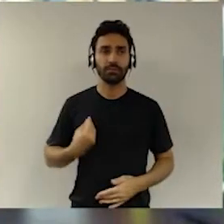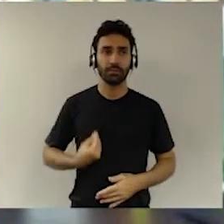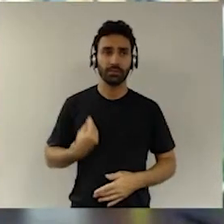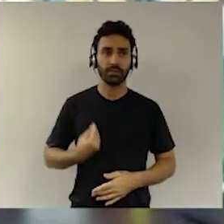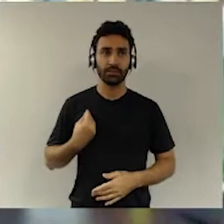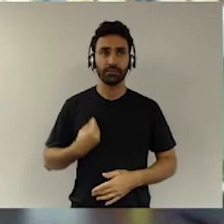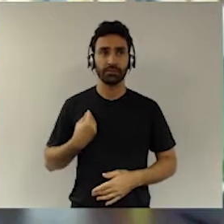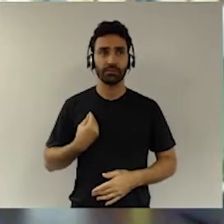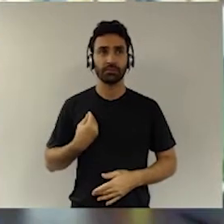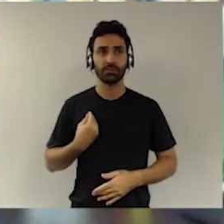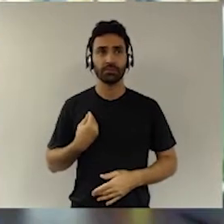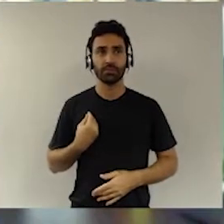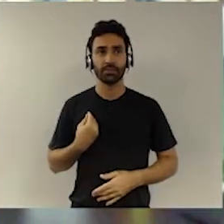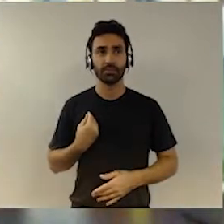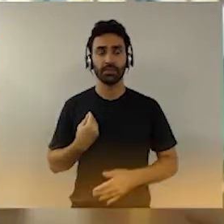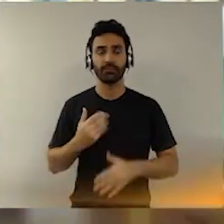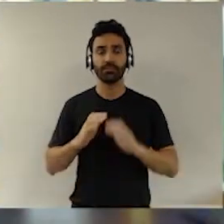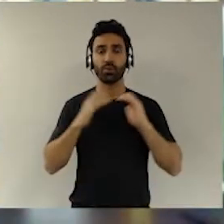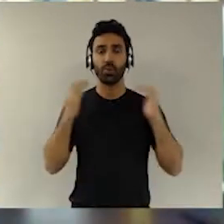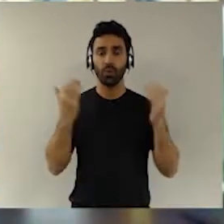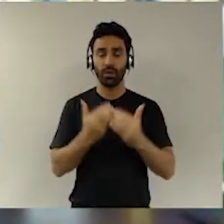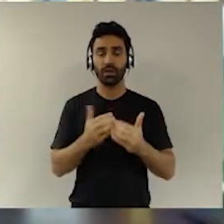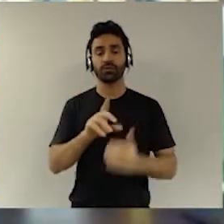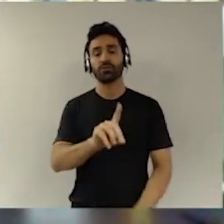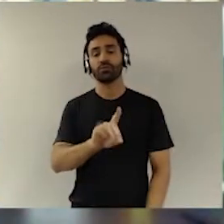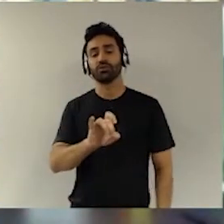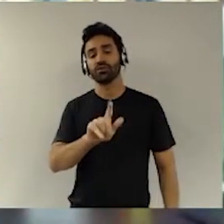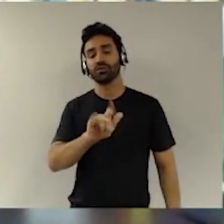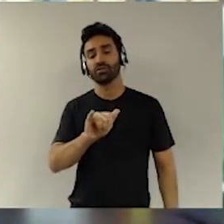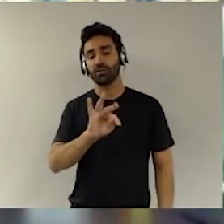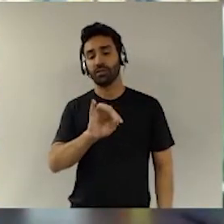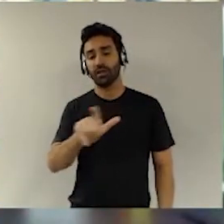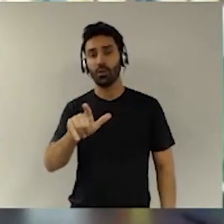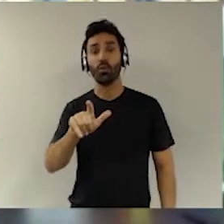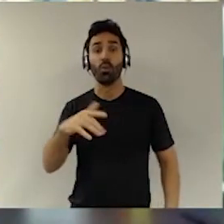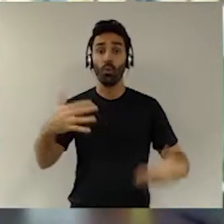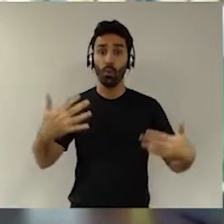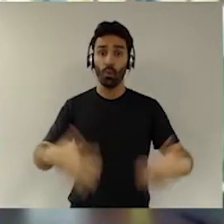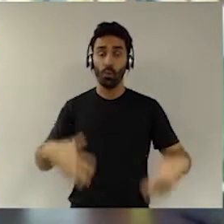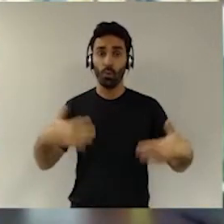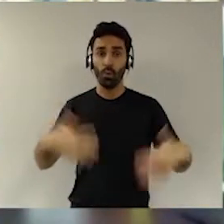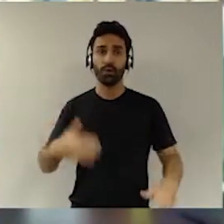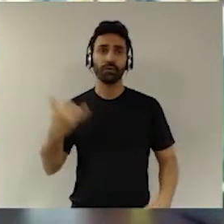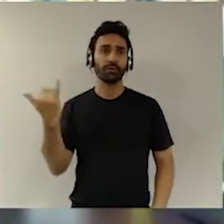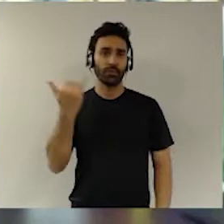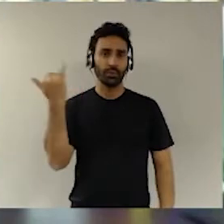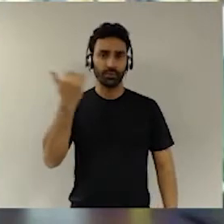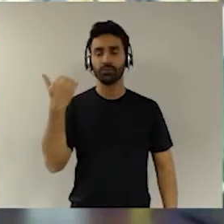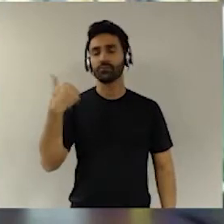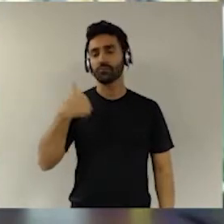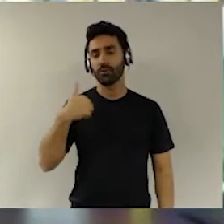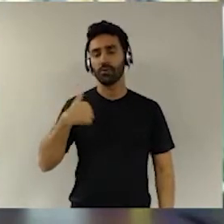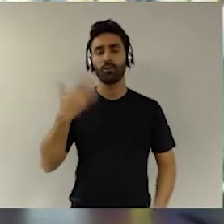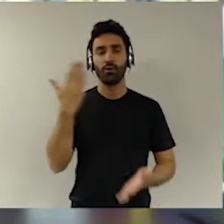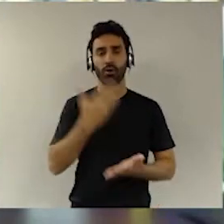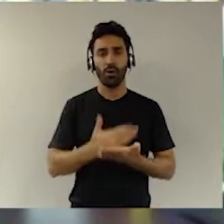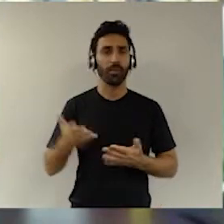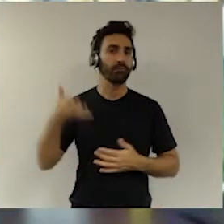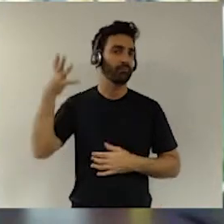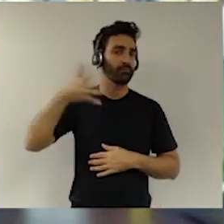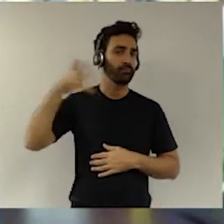desse congresso digital de extrema relevância. Inicio as minhas palavras